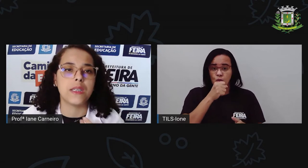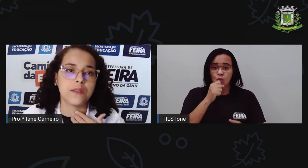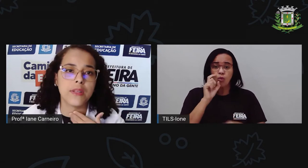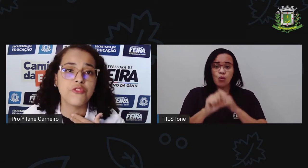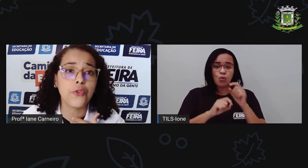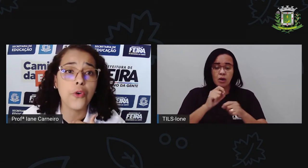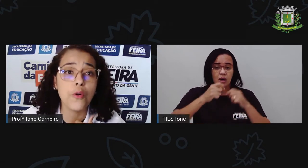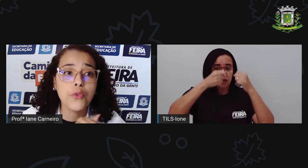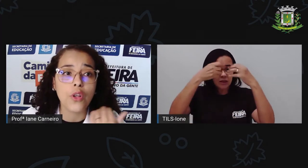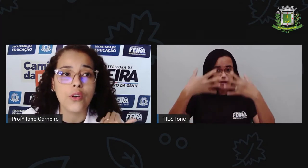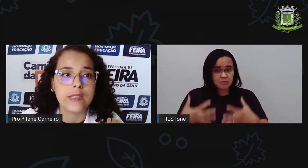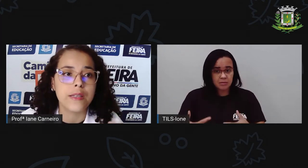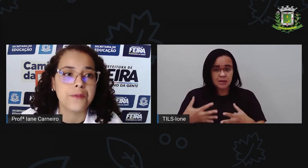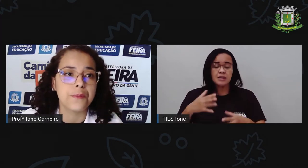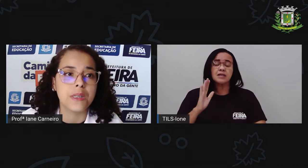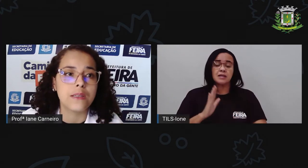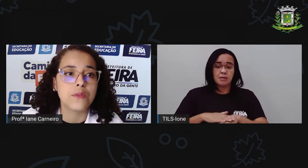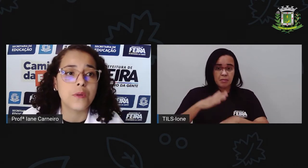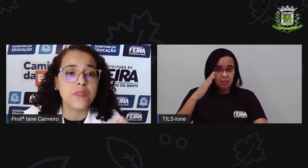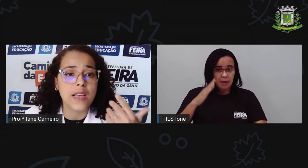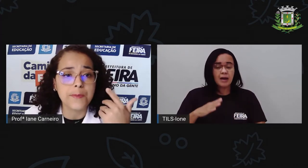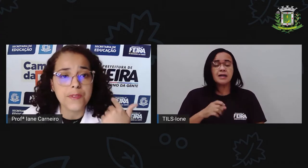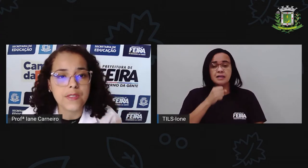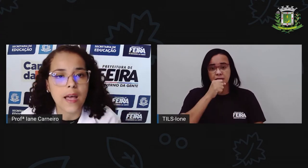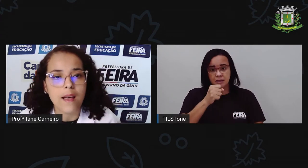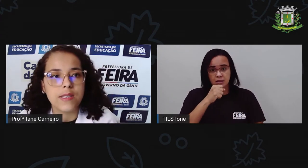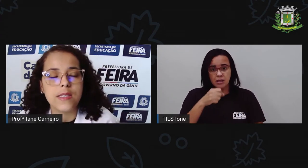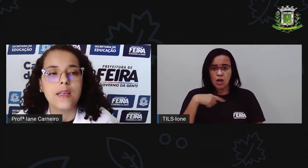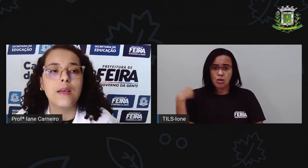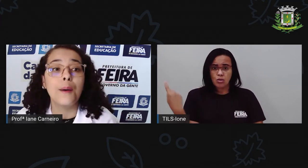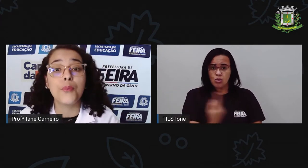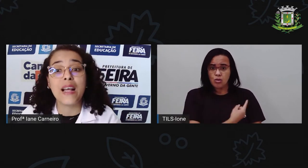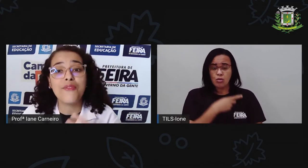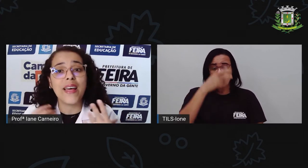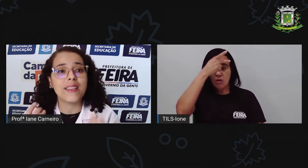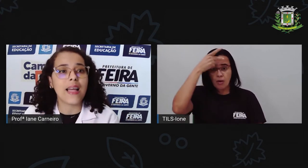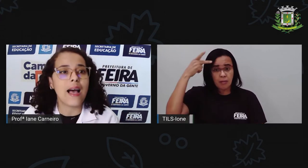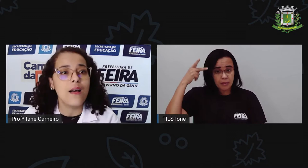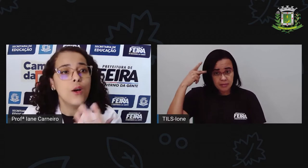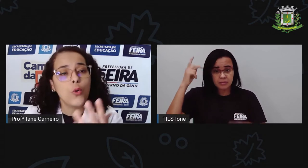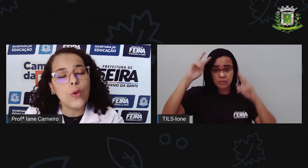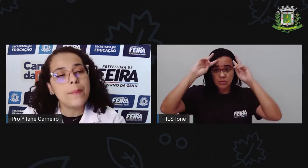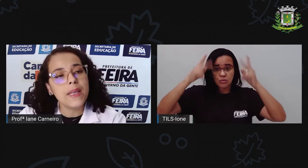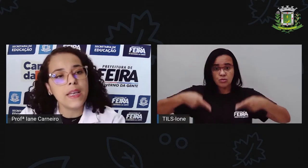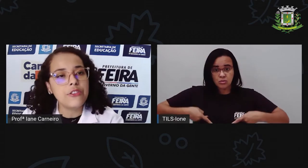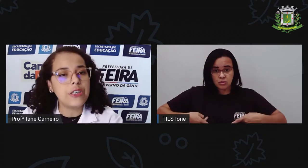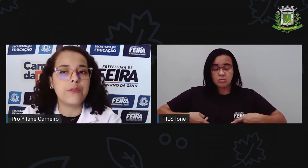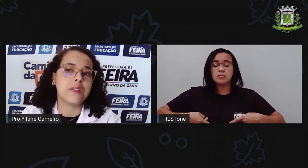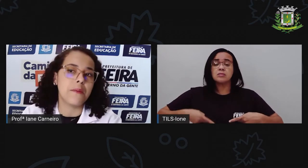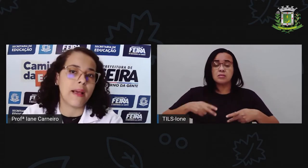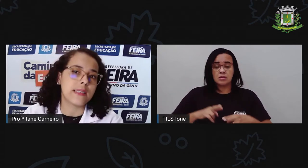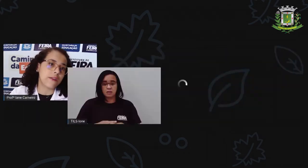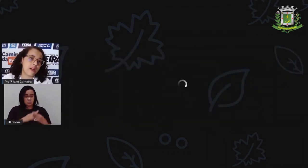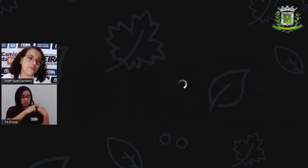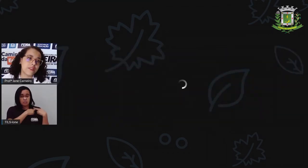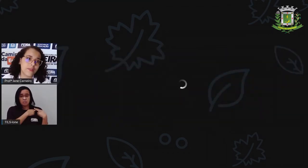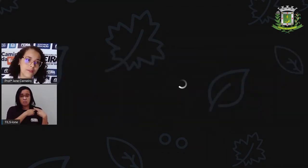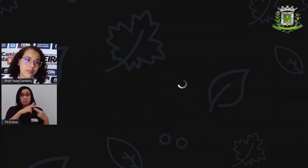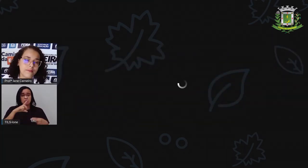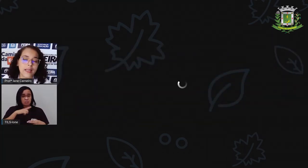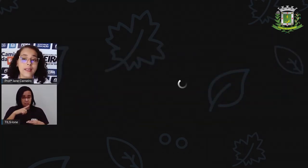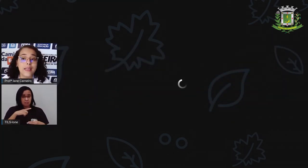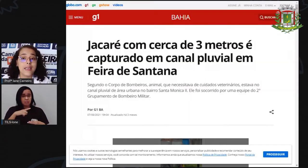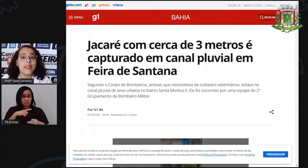mais sobre isso, né? De como nós, seres humanos, somos responsáveis por afetar o ambiente em que os animais selvagens